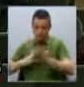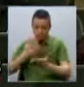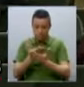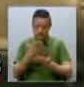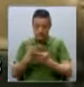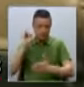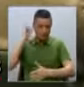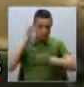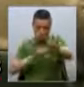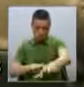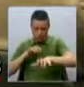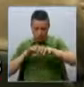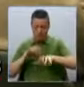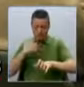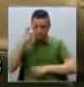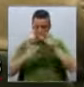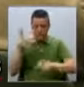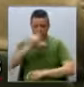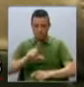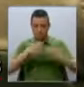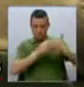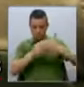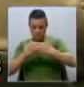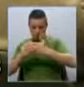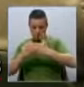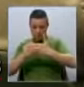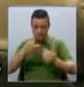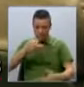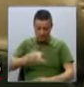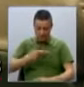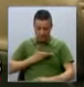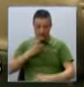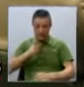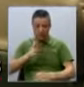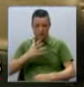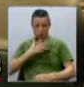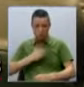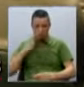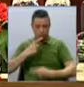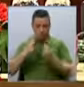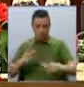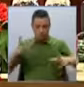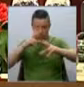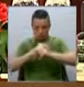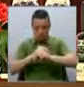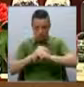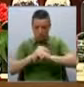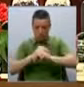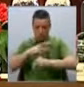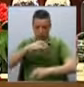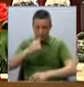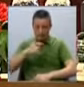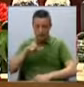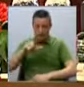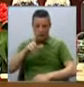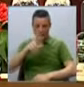congresso da Cidadania em Lisboa o líder do PDR anunciou mesmo alguns nomes que gostaria de ver nesse novo órgão Manuela Ferreira Leite bagão